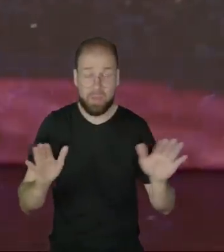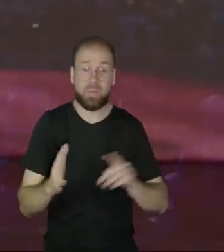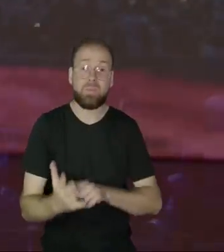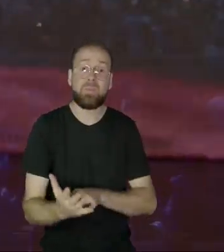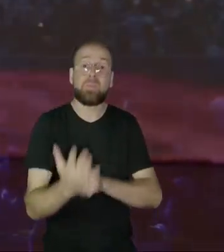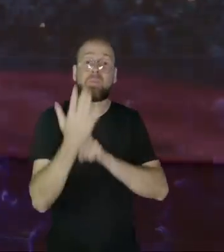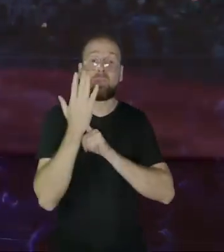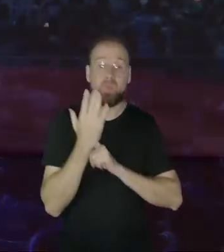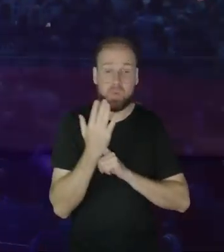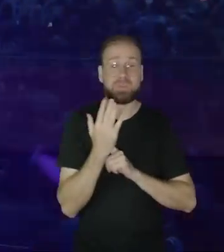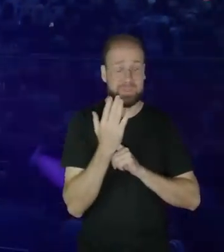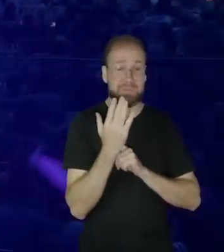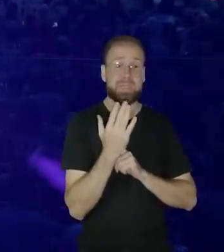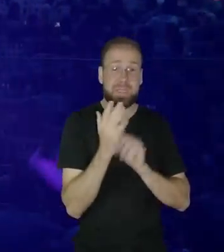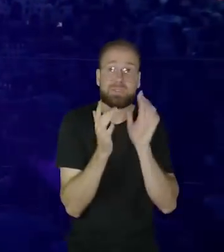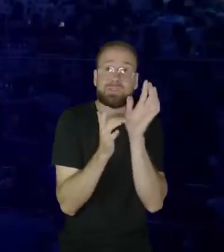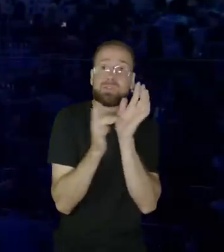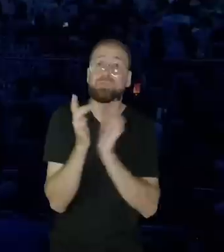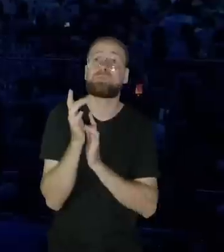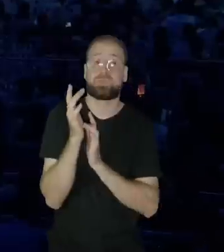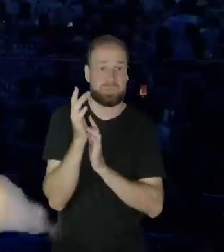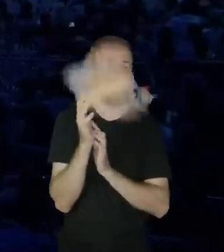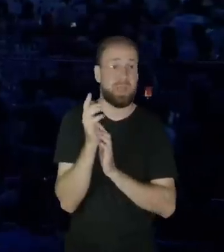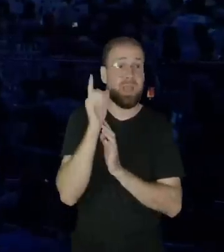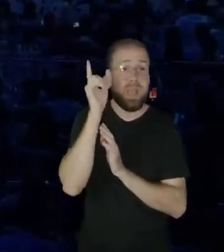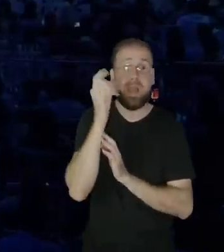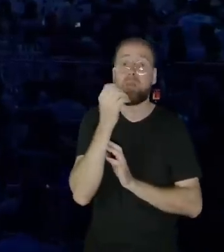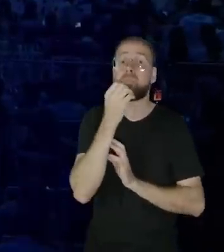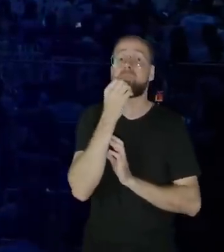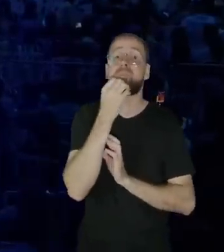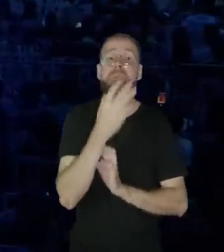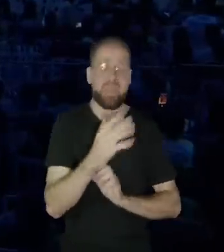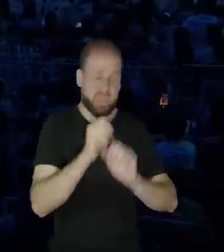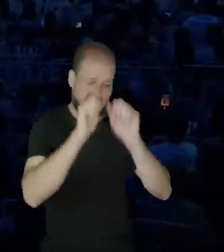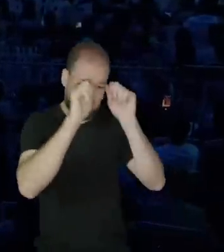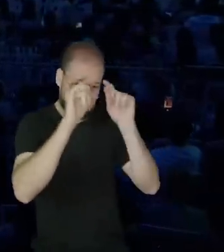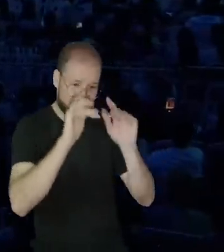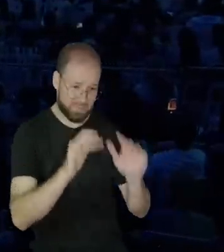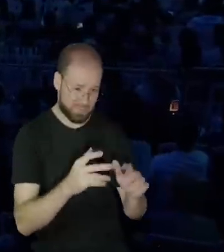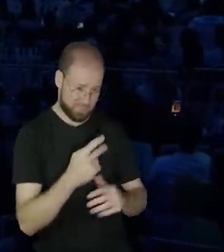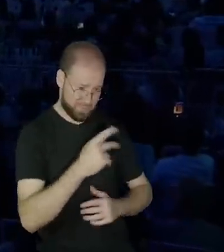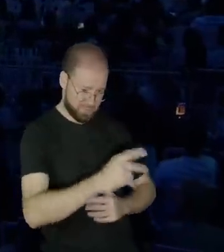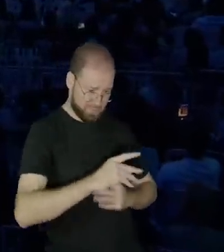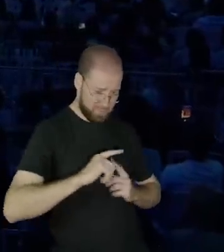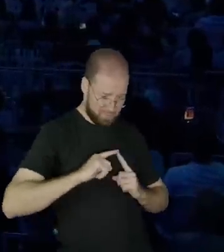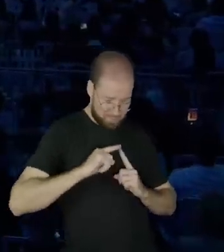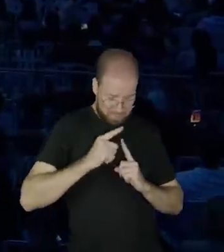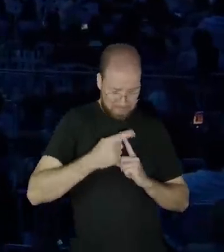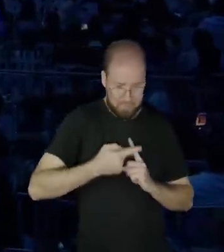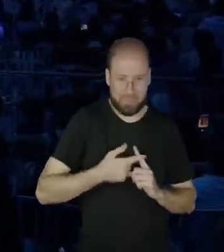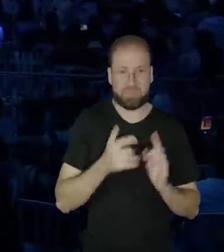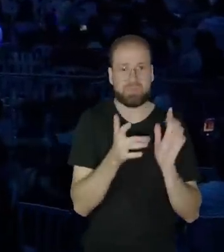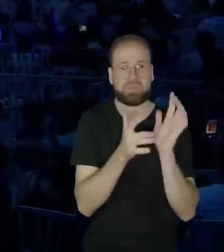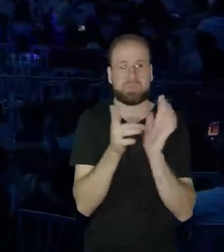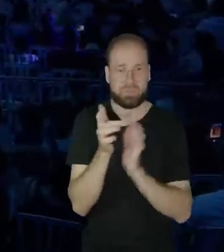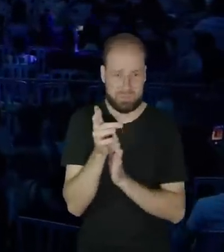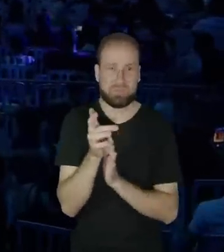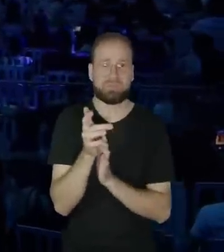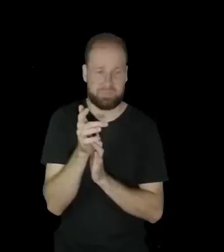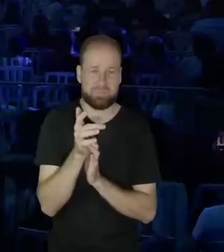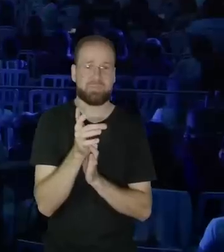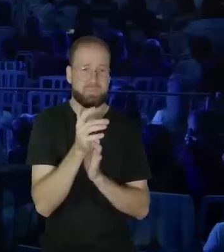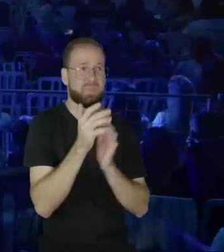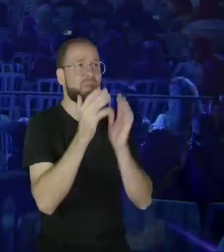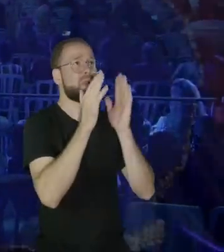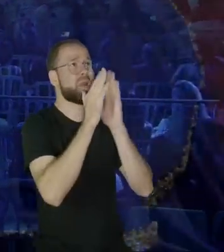nos mostrai Jesus. Bendito é o fruto do vosso ventre, Jesus. Ó